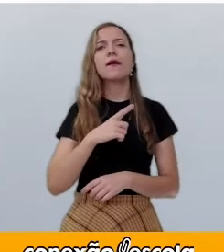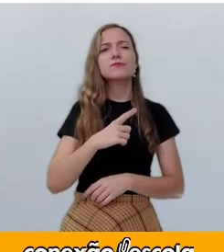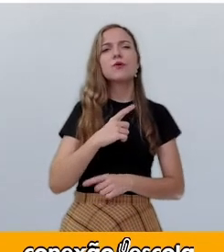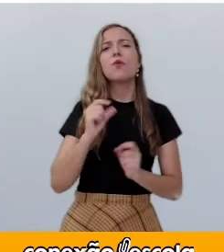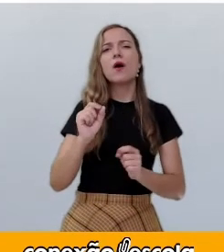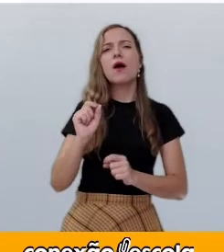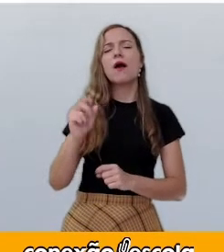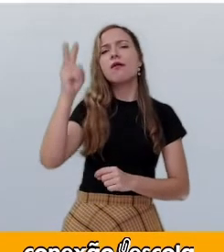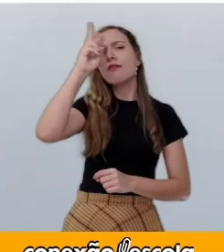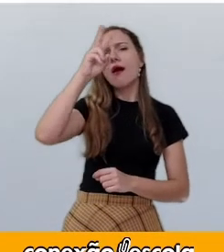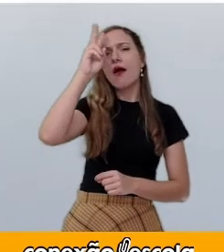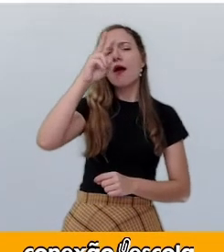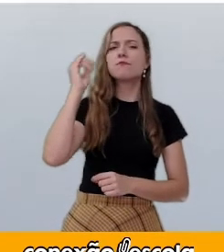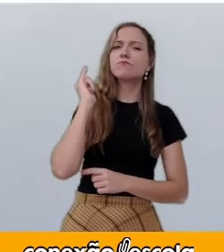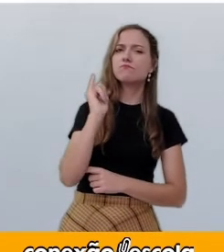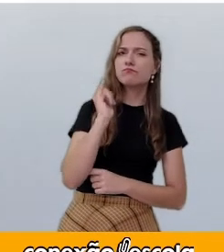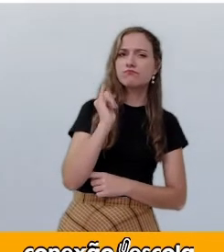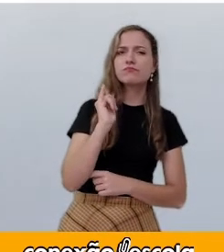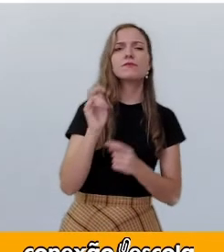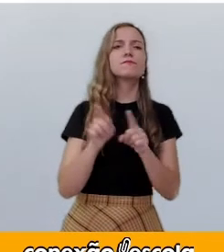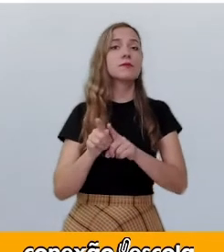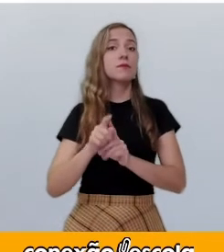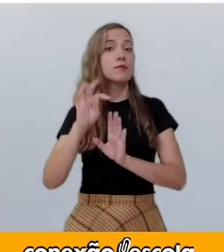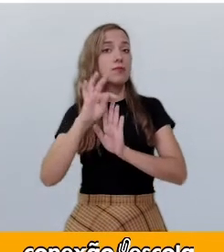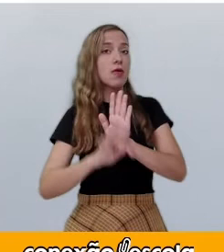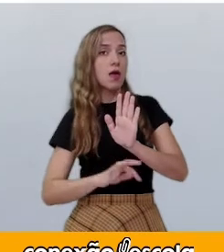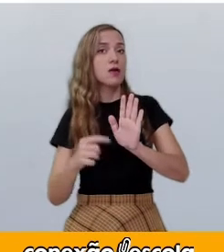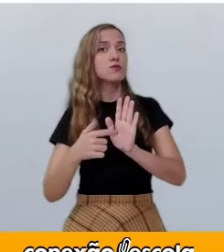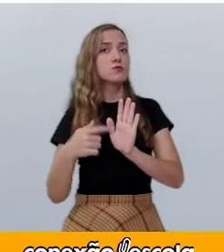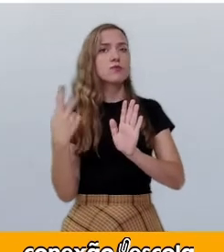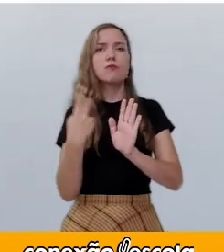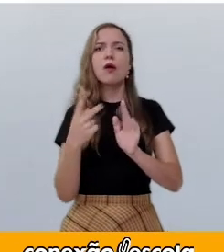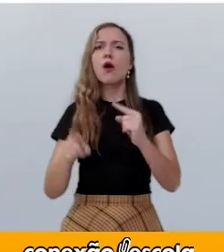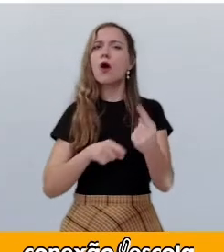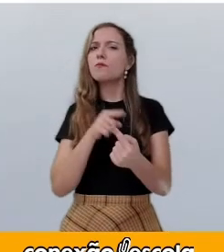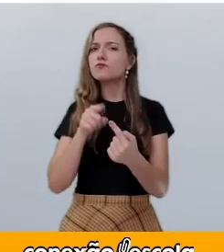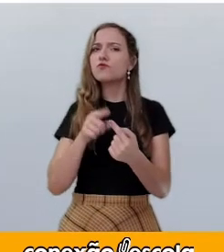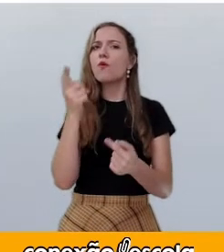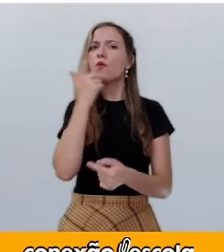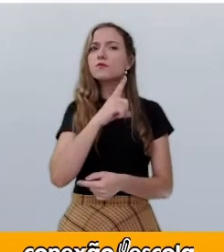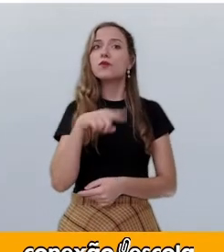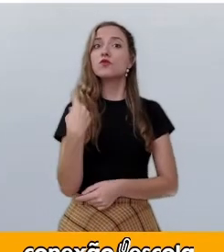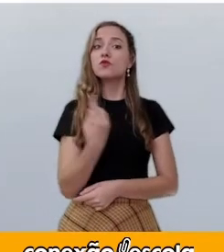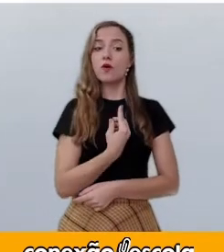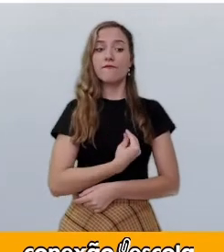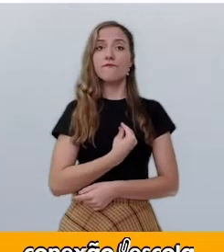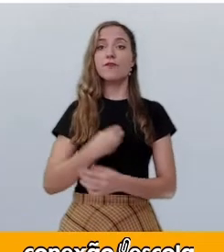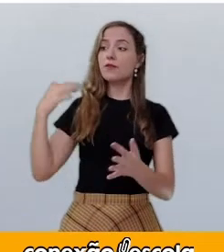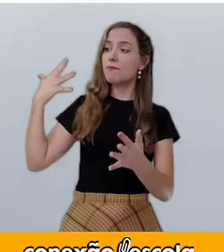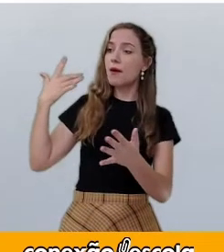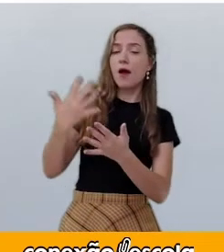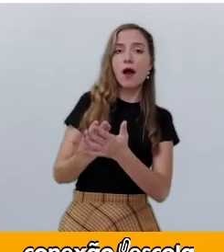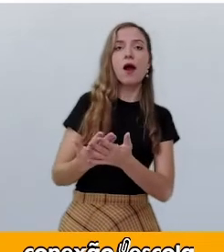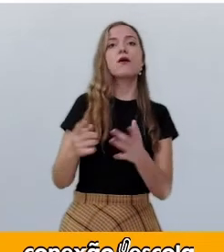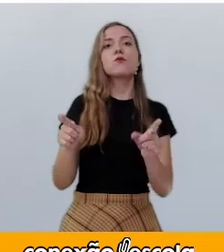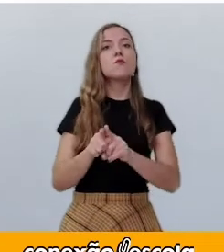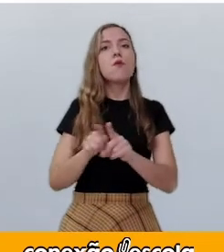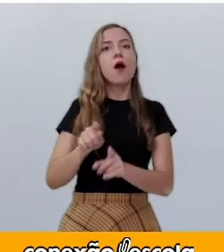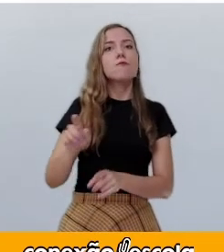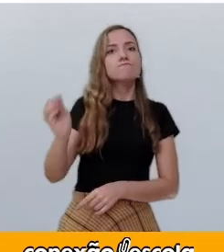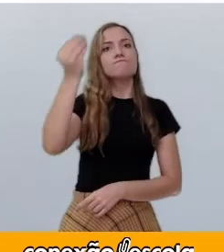memória textos que tem como objetivo preservar nossas vivências narração